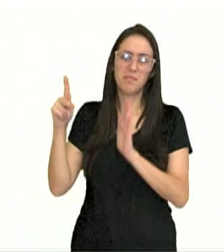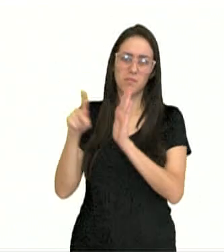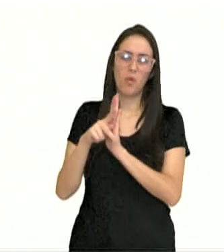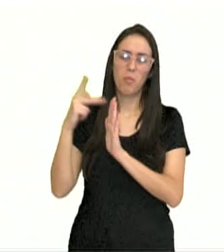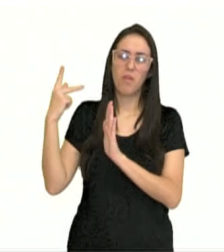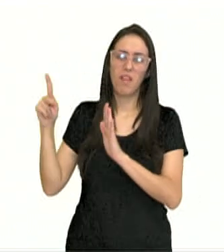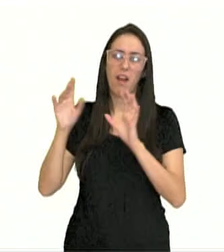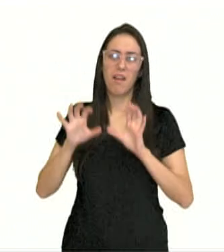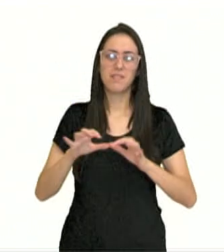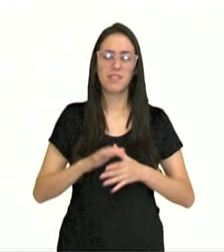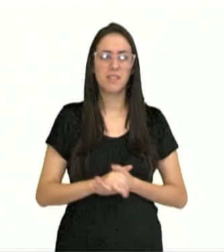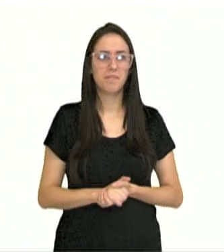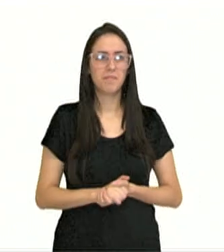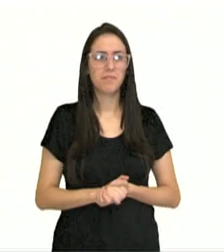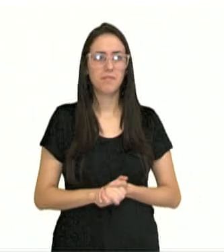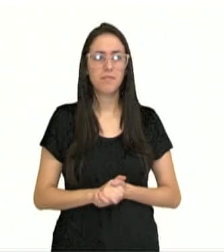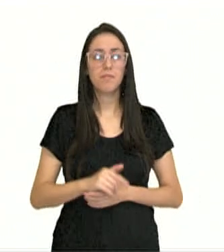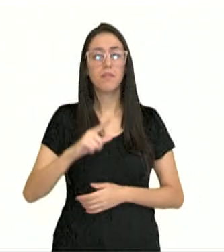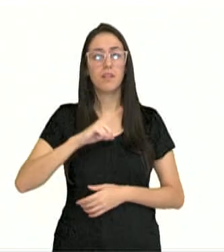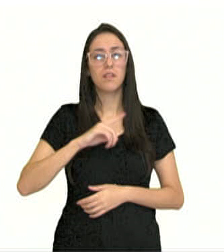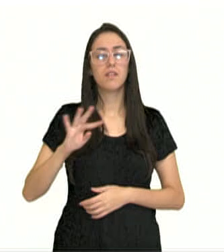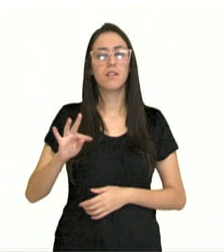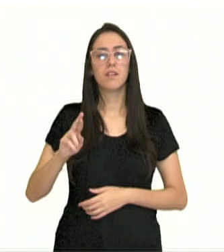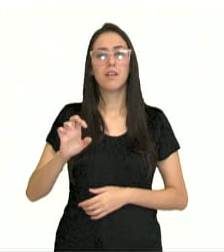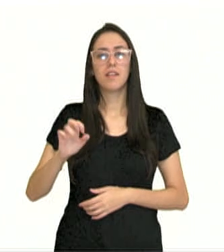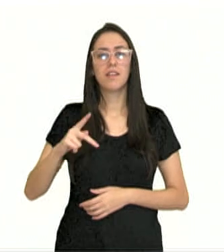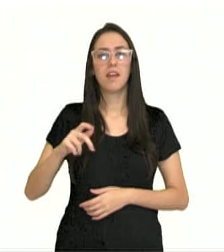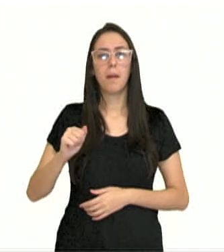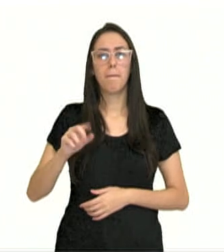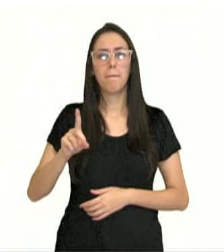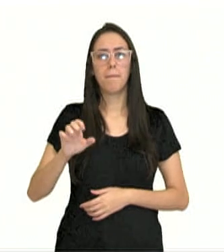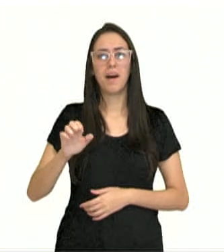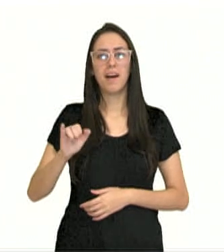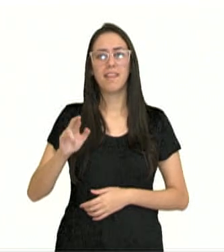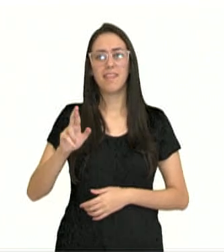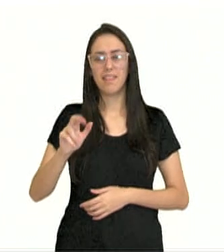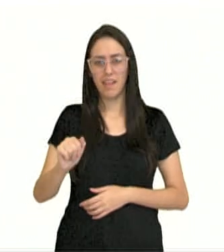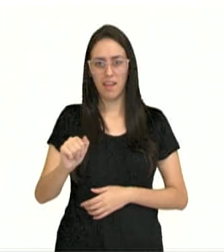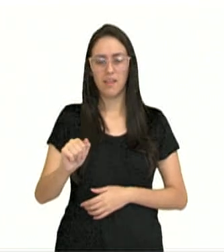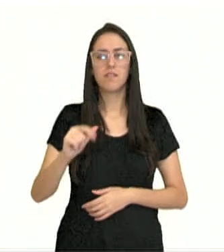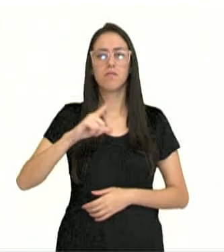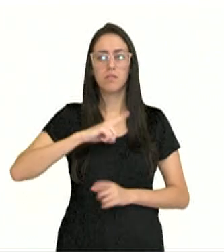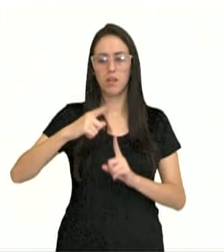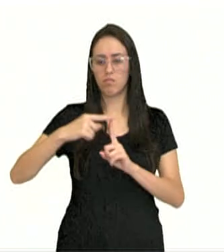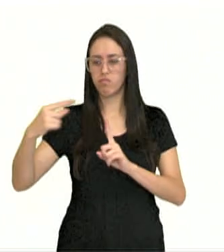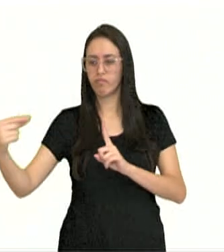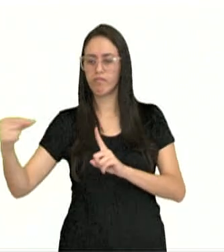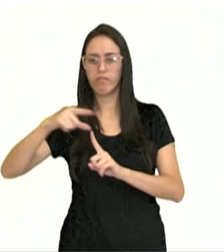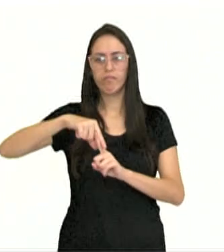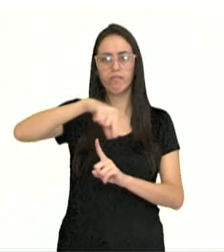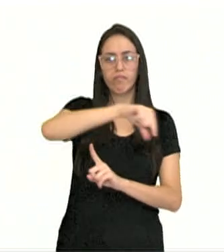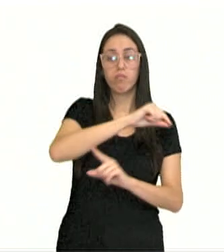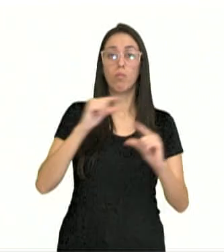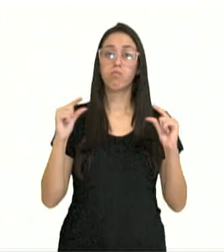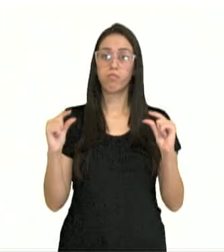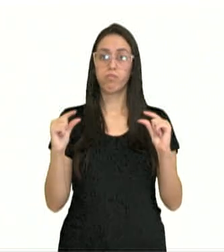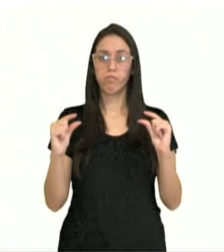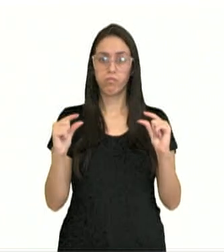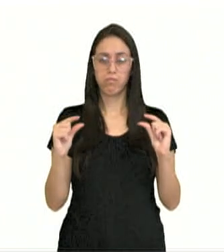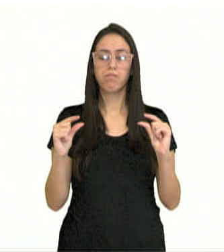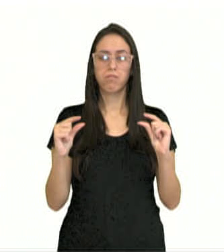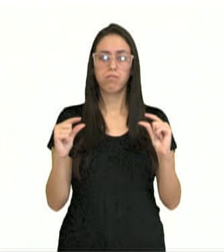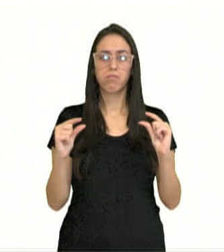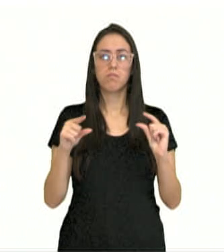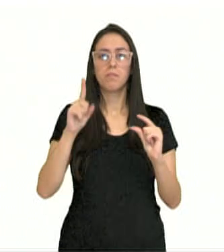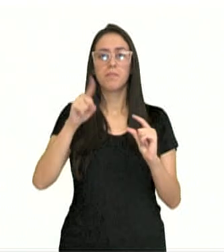espécie. Árvores ou trepadeiras com folhas grandes e coriáceas, mais grossas. Parecidas com